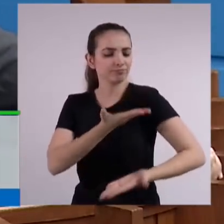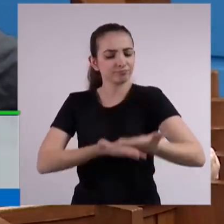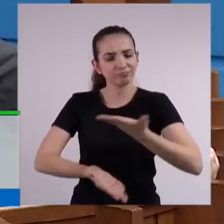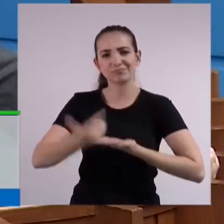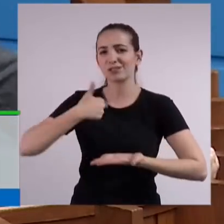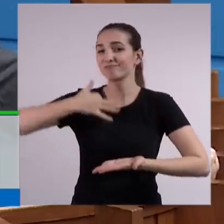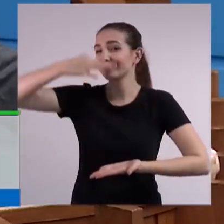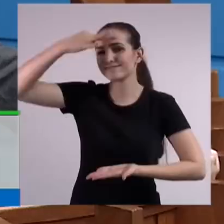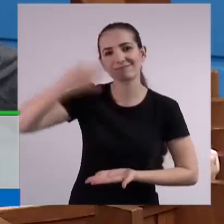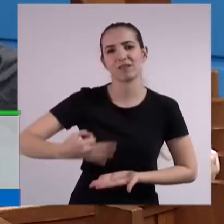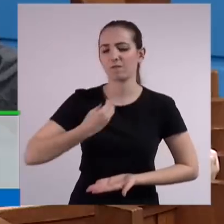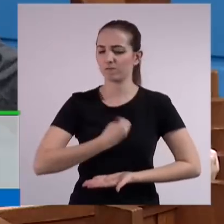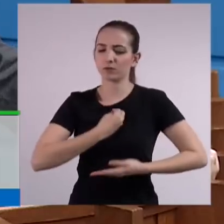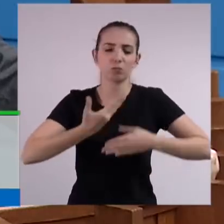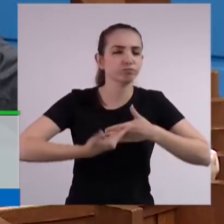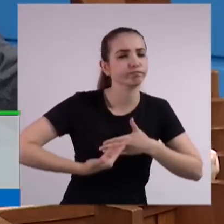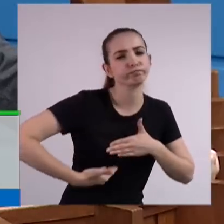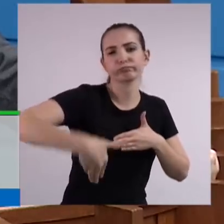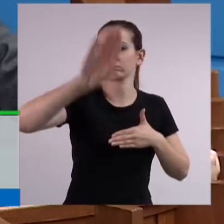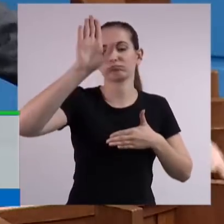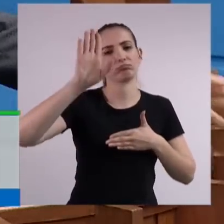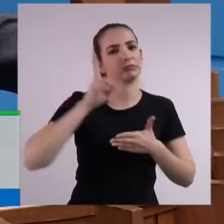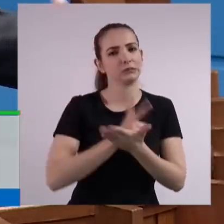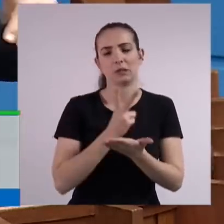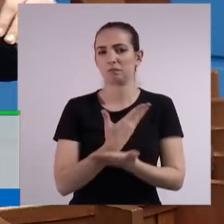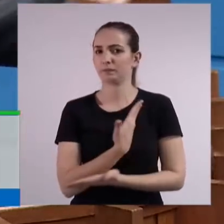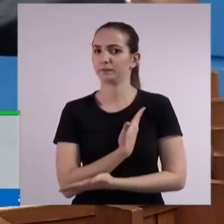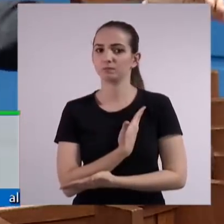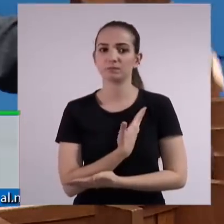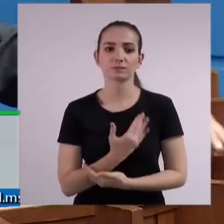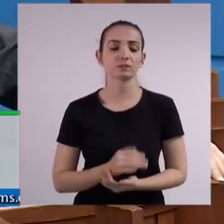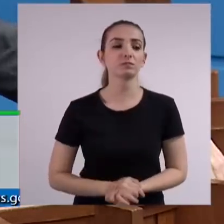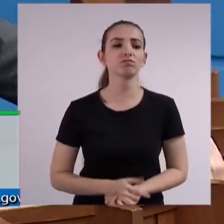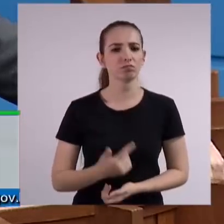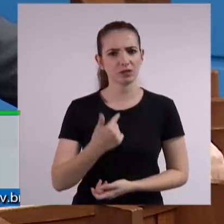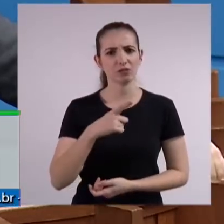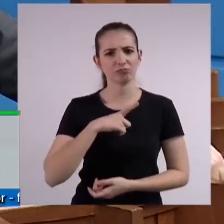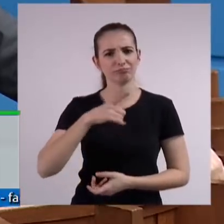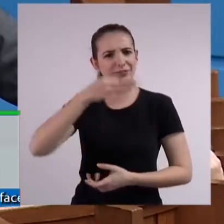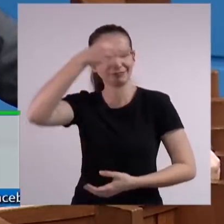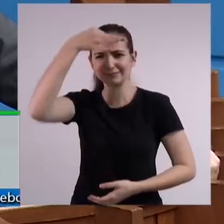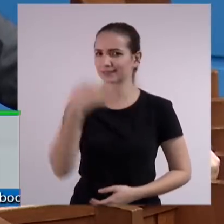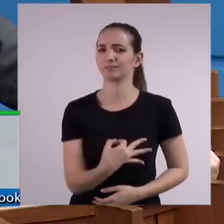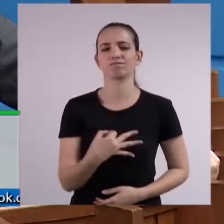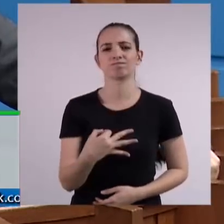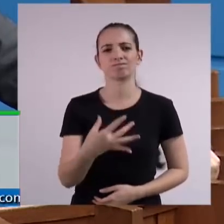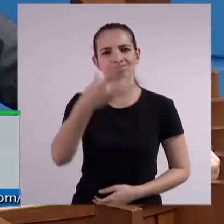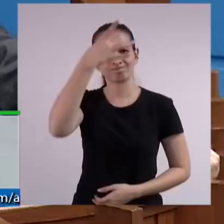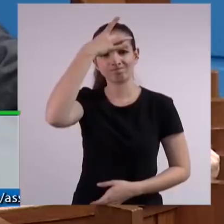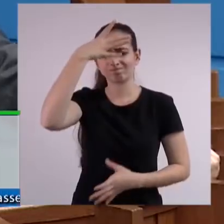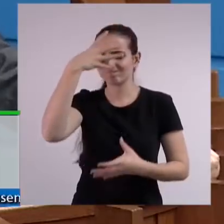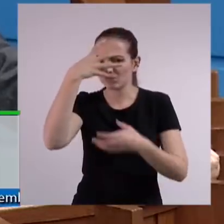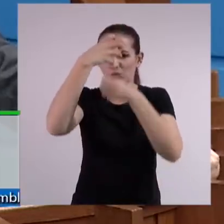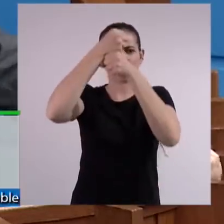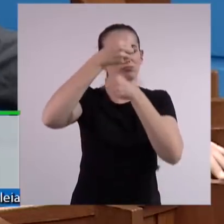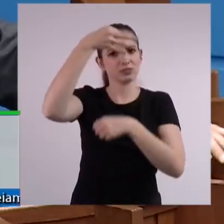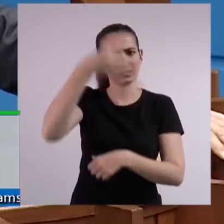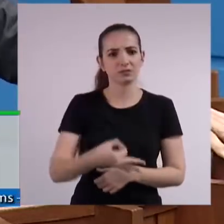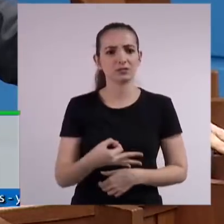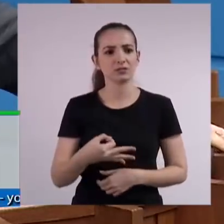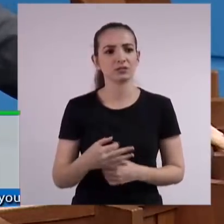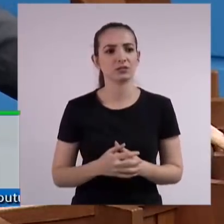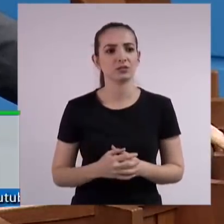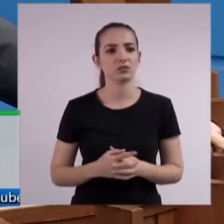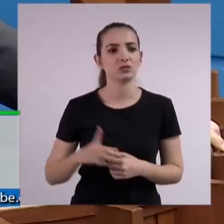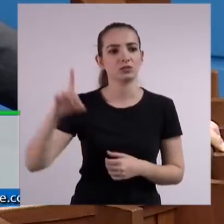vou levar para toda a vida. Sei e tenho a convicção de que não estarei aqui a partir do